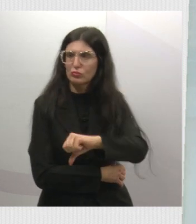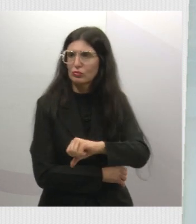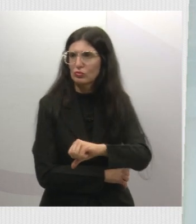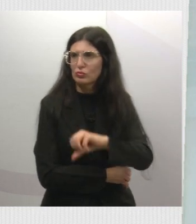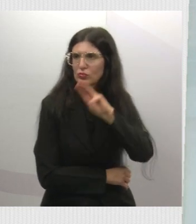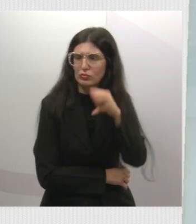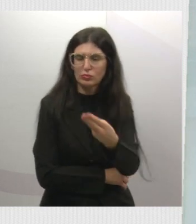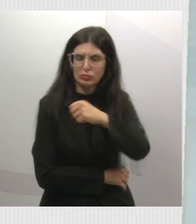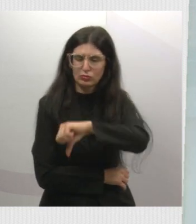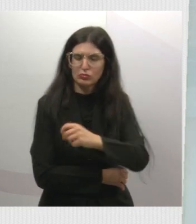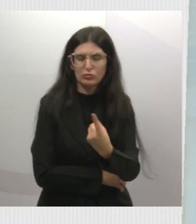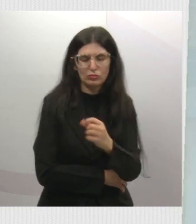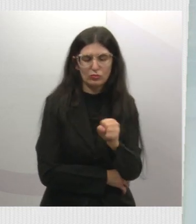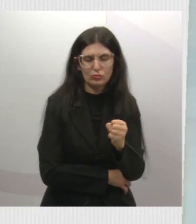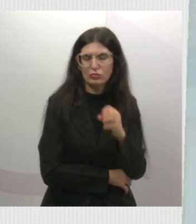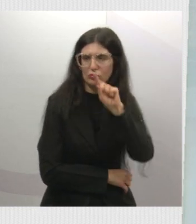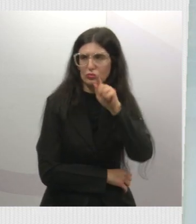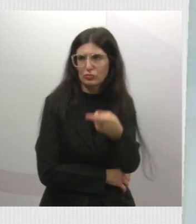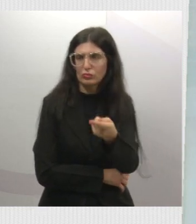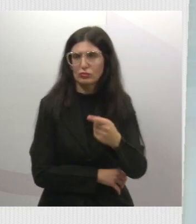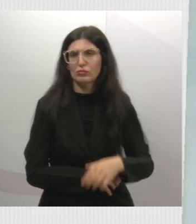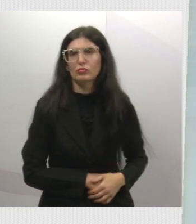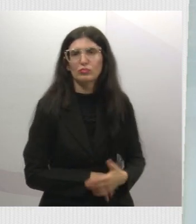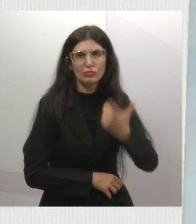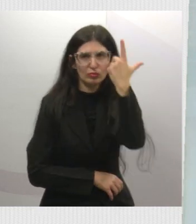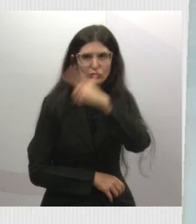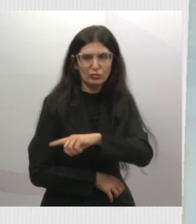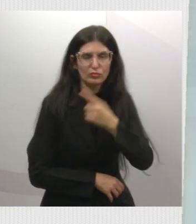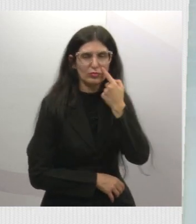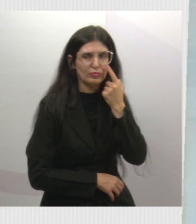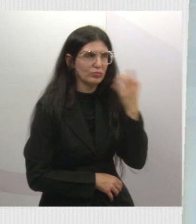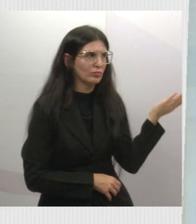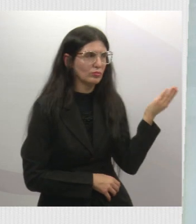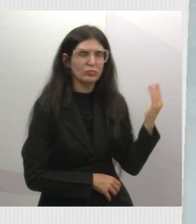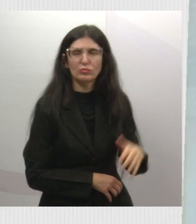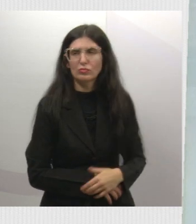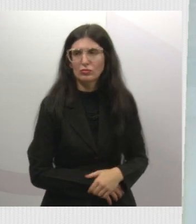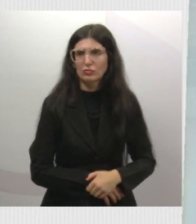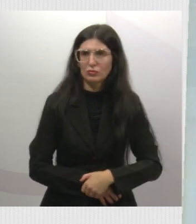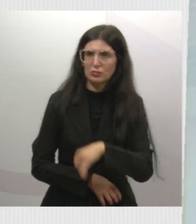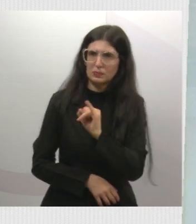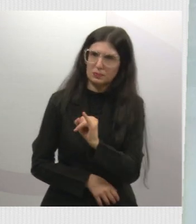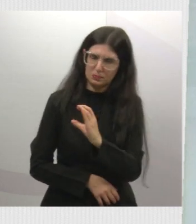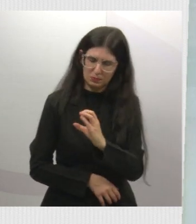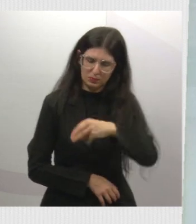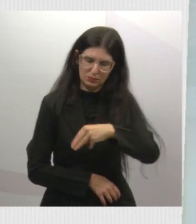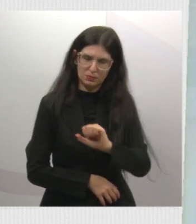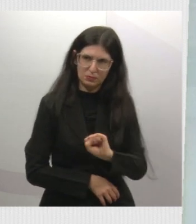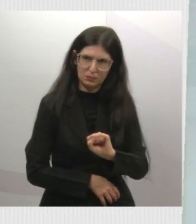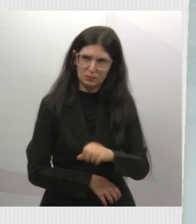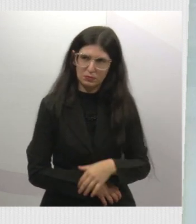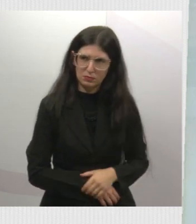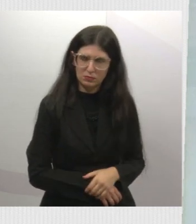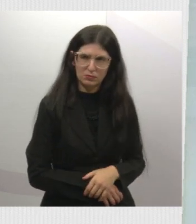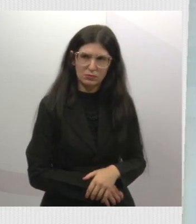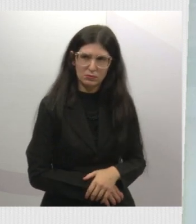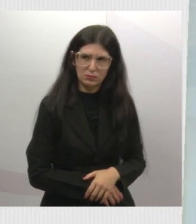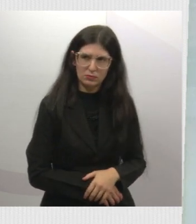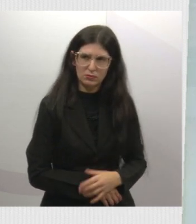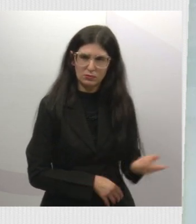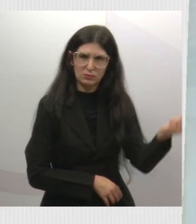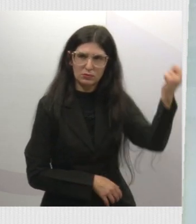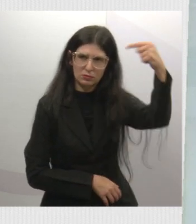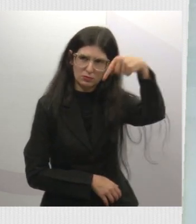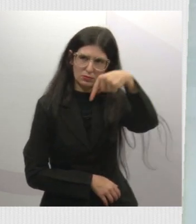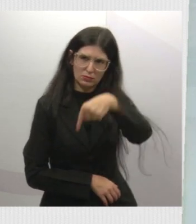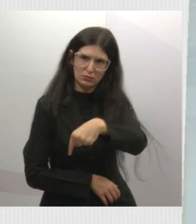69.918.000. Aqui vocês conseguem enxergar que realmente o ICMS já começa a ter uma queda